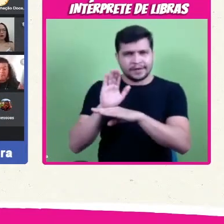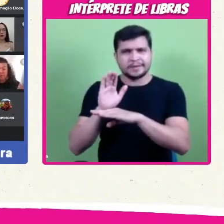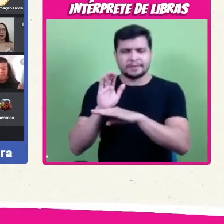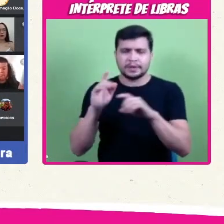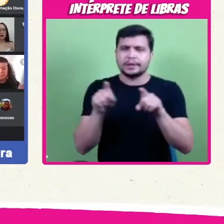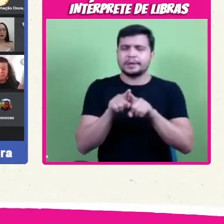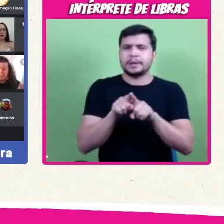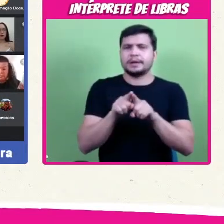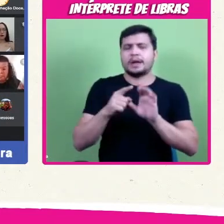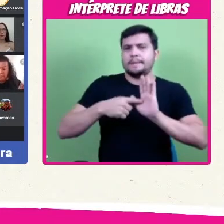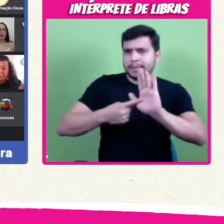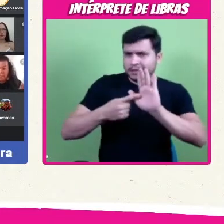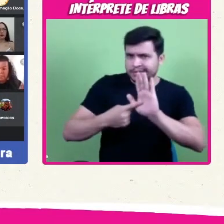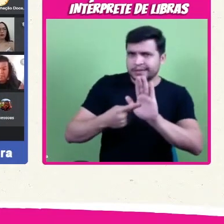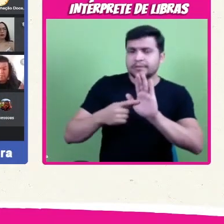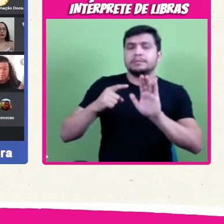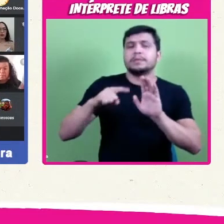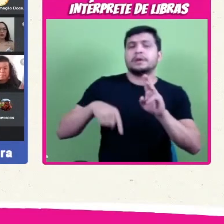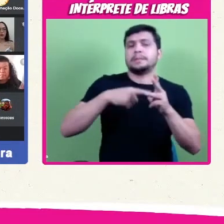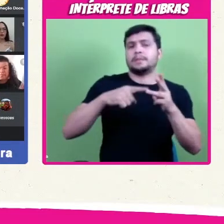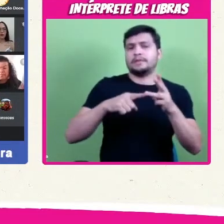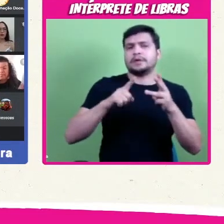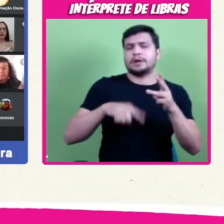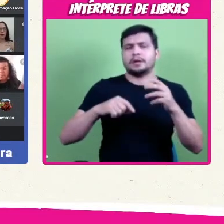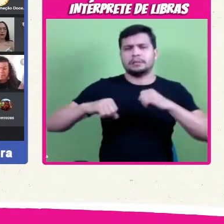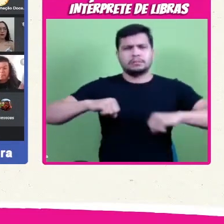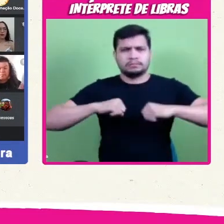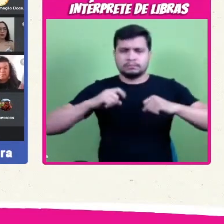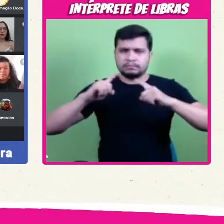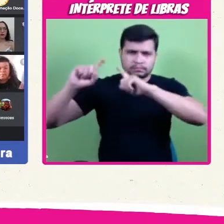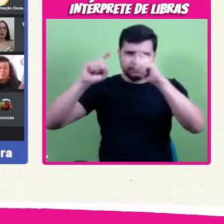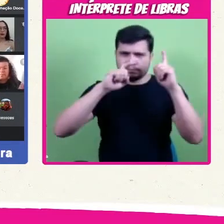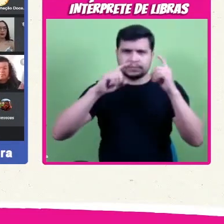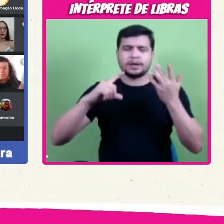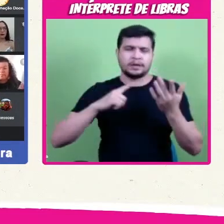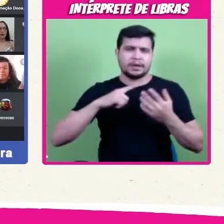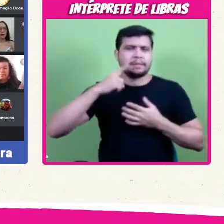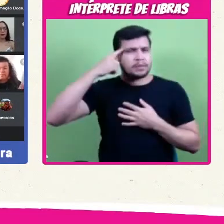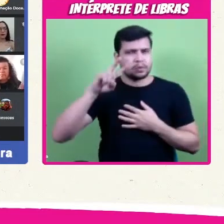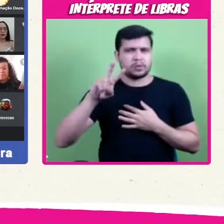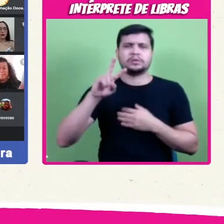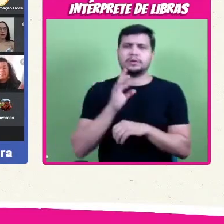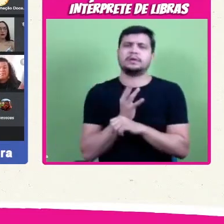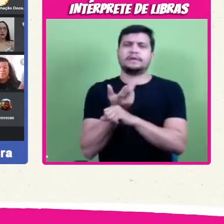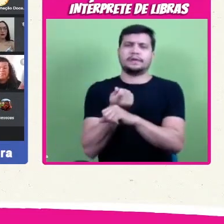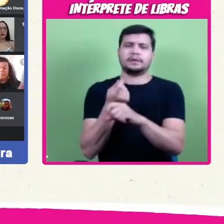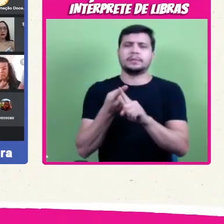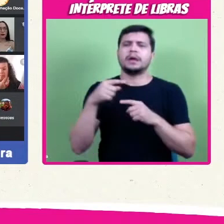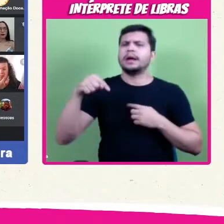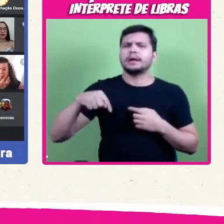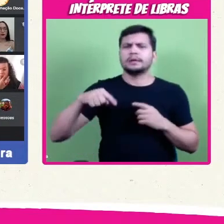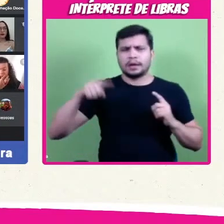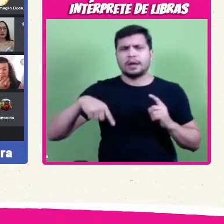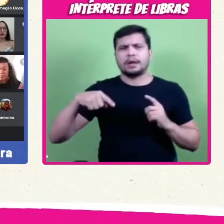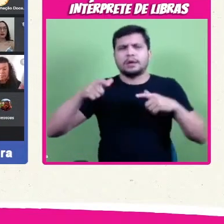apresentações e posterior debates que teremos nesses 2 dias, porque este é um espaço formativo, né? É